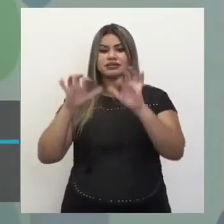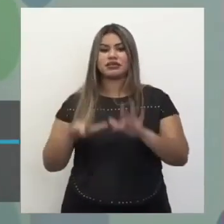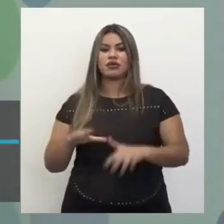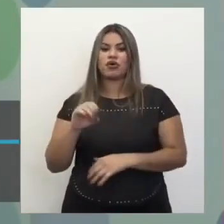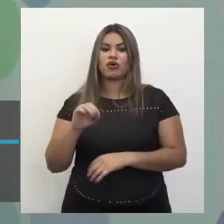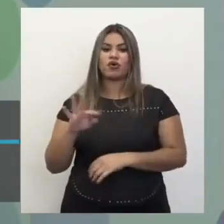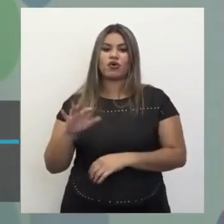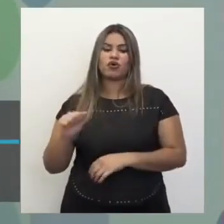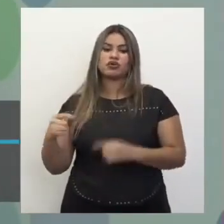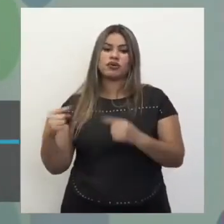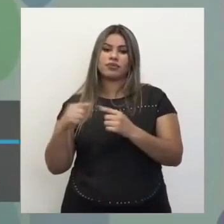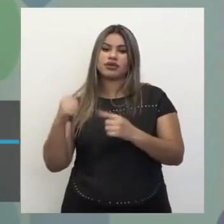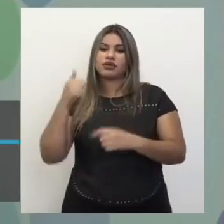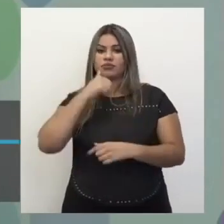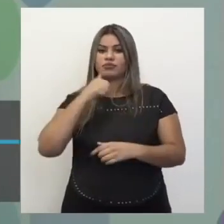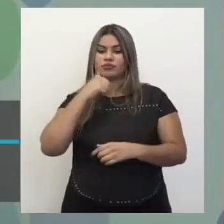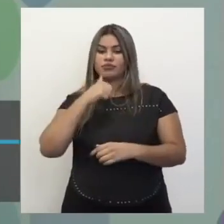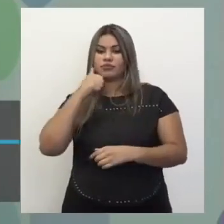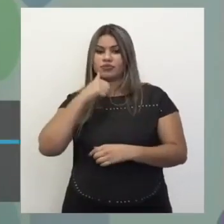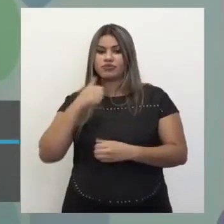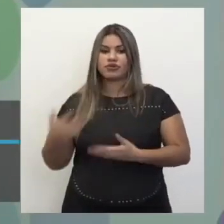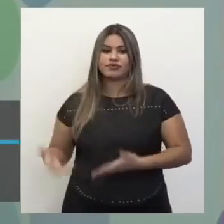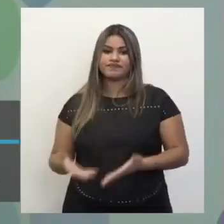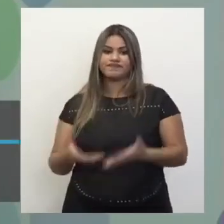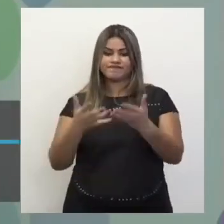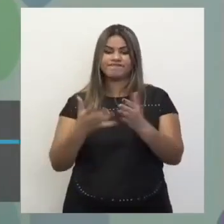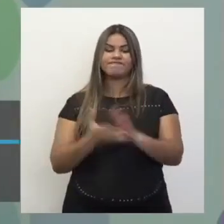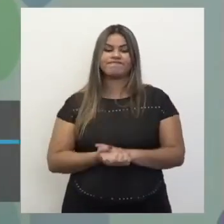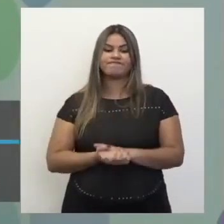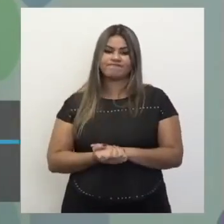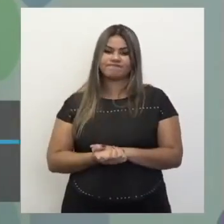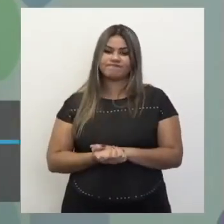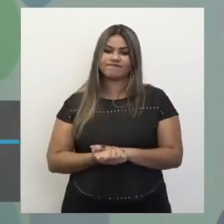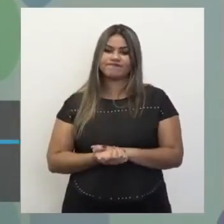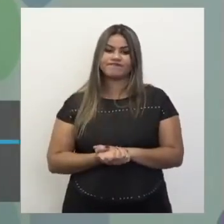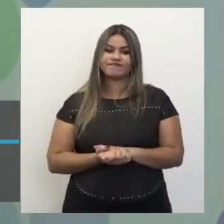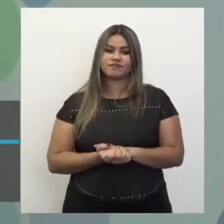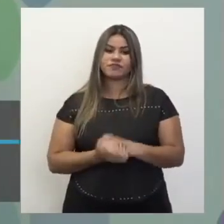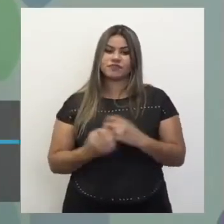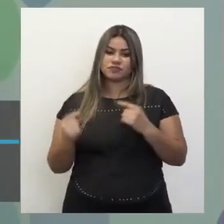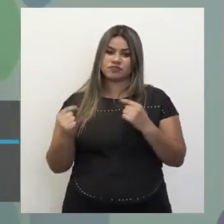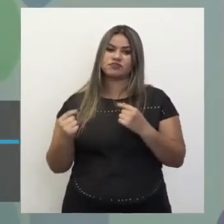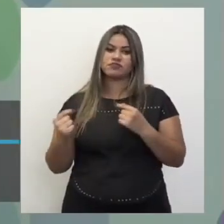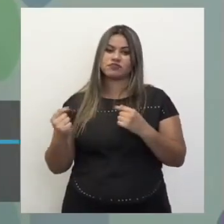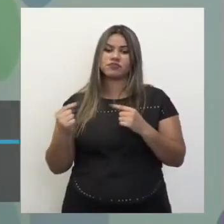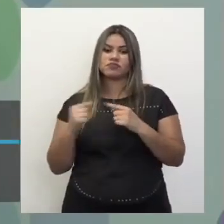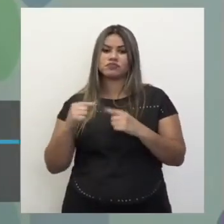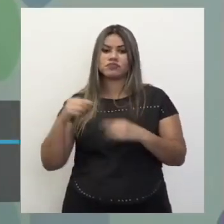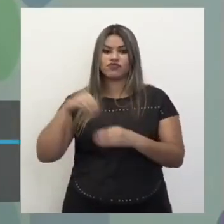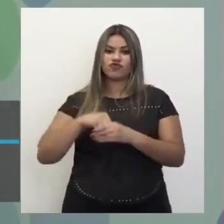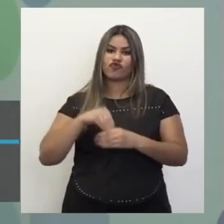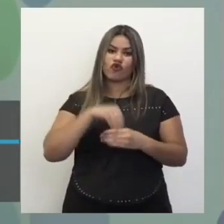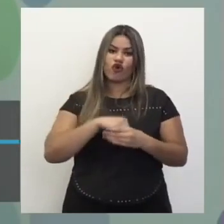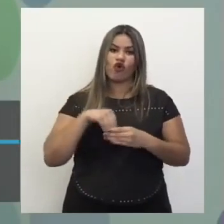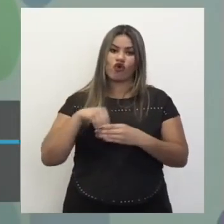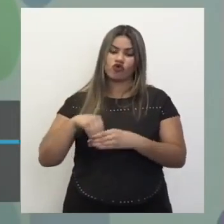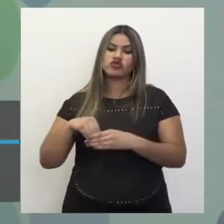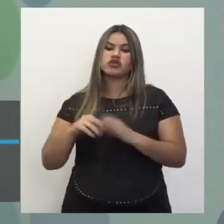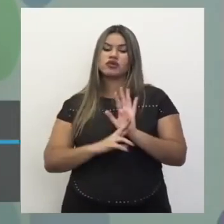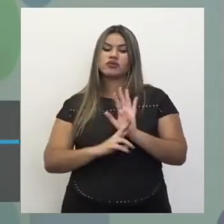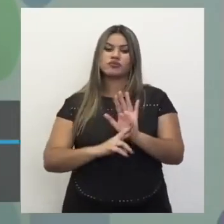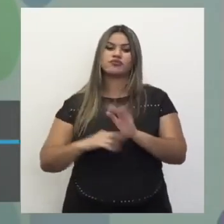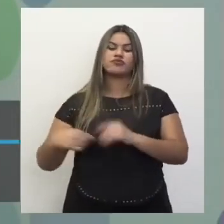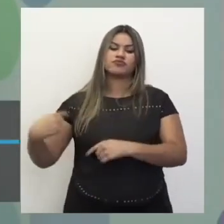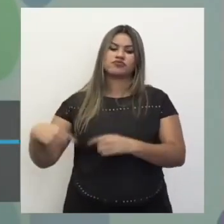política para tentar incentivar a uma participação maior da mulher nas eleições, nas